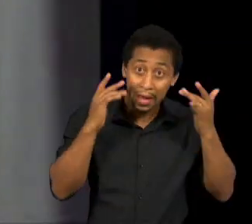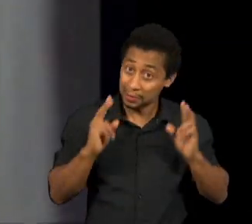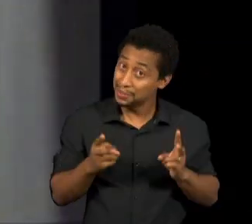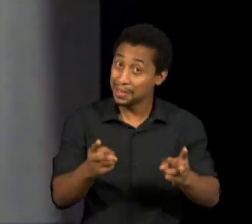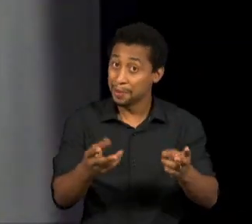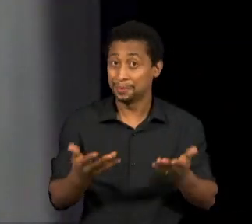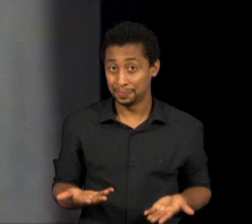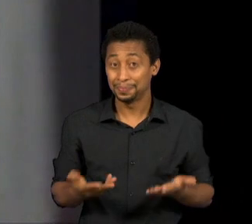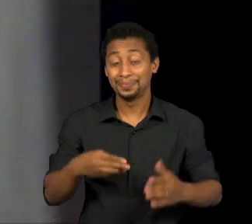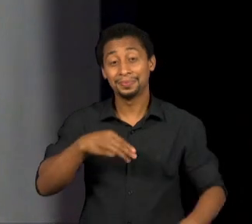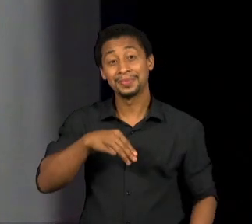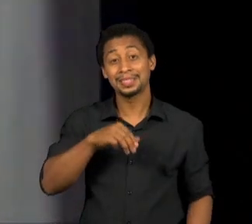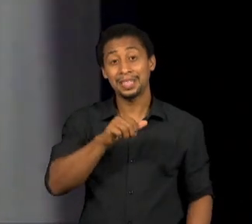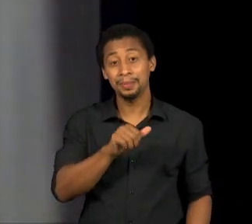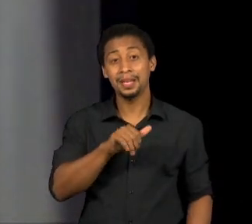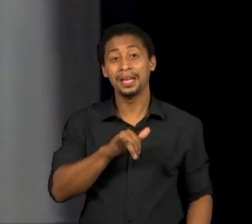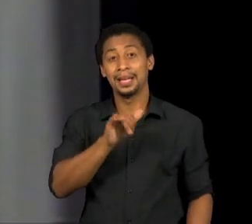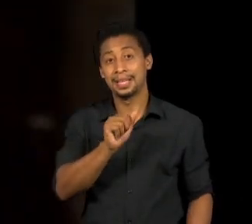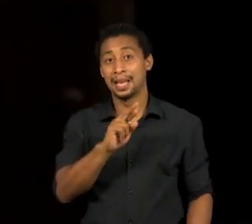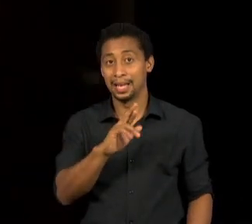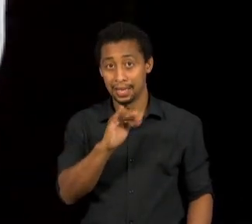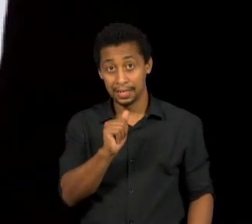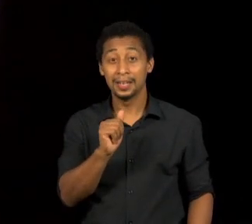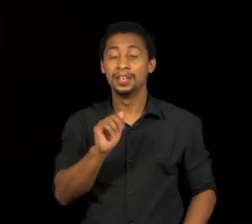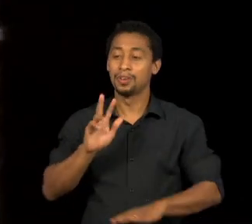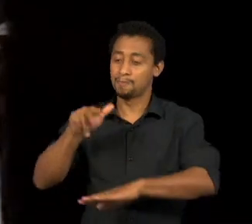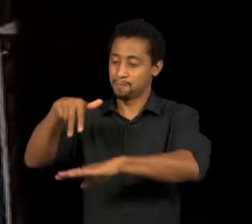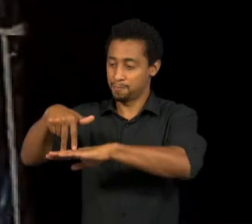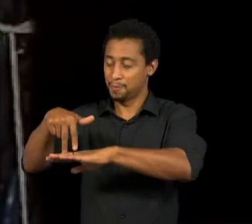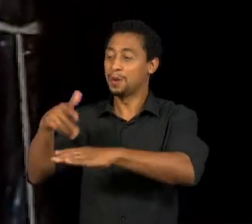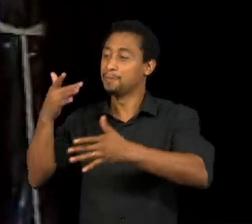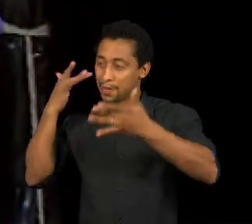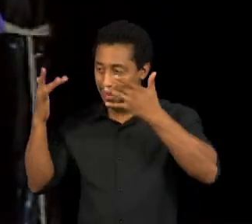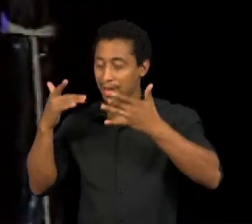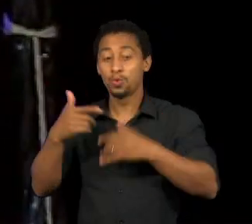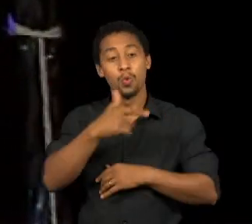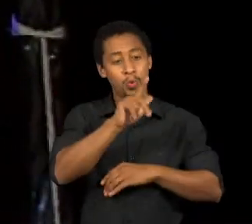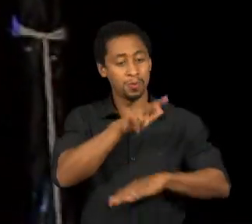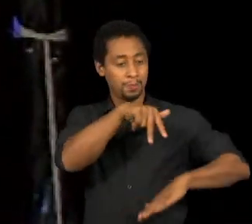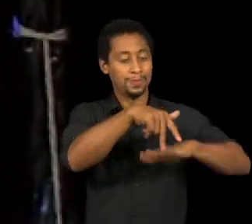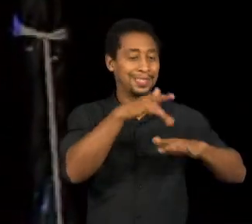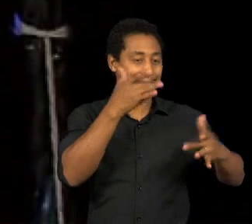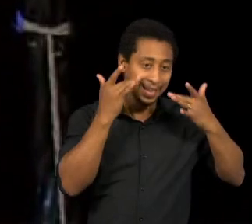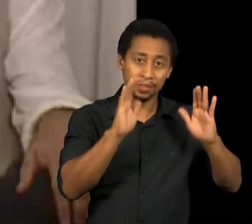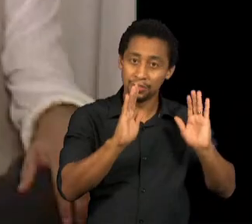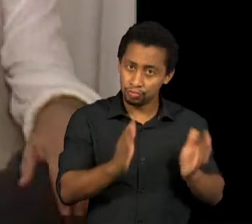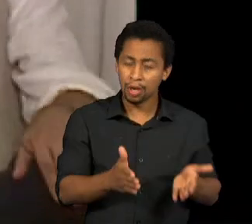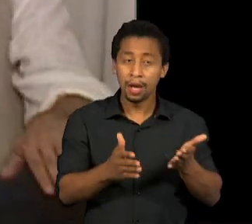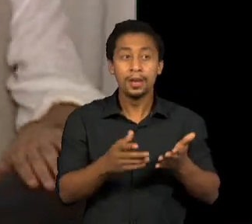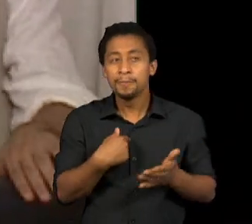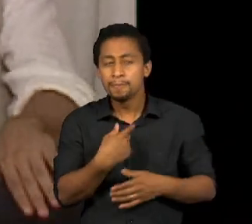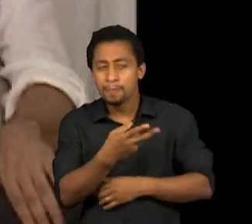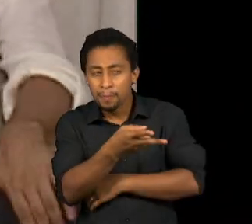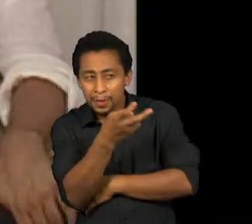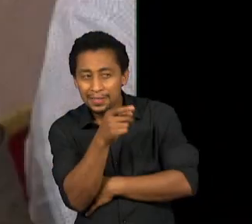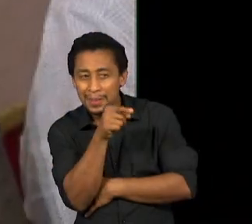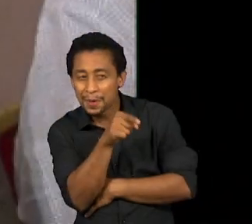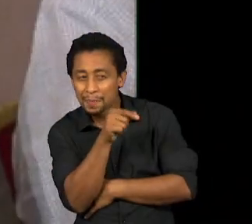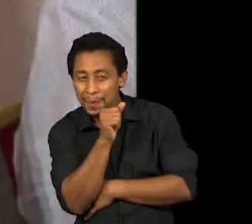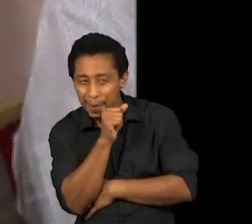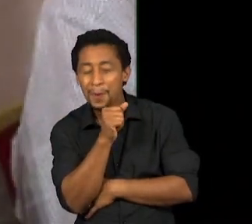Maiara Magri, atriz em 2 dos seus espetáculos, com certeza experimentou o famoso lanchinho